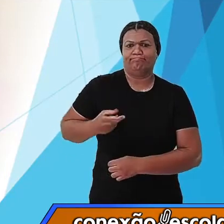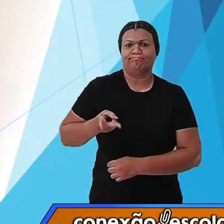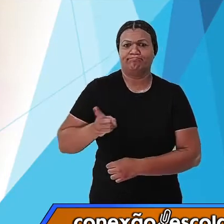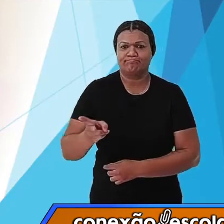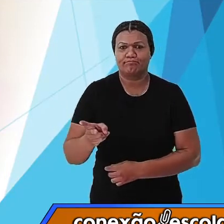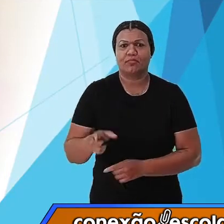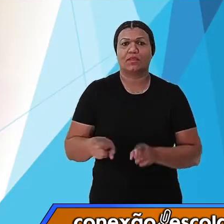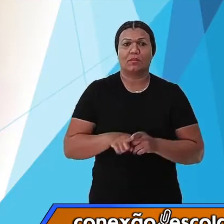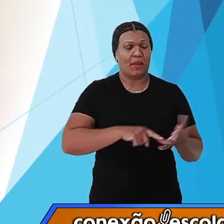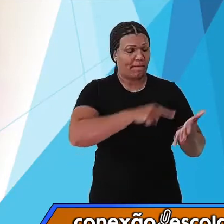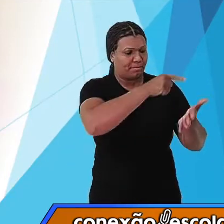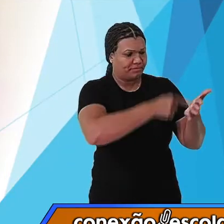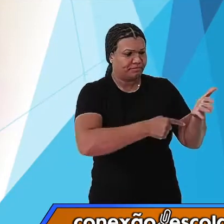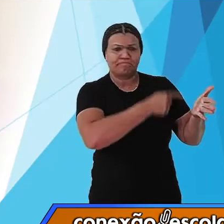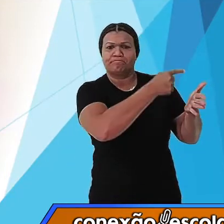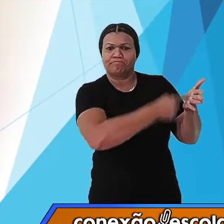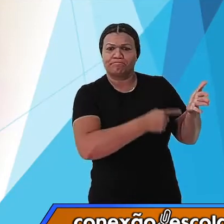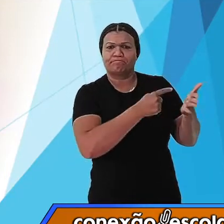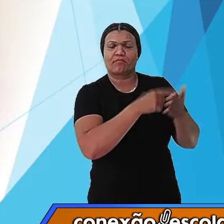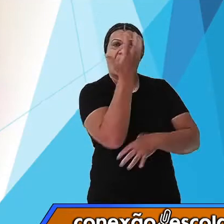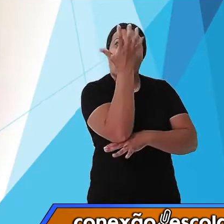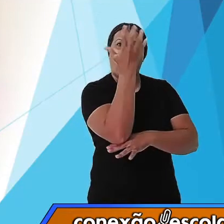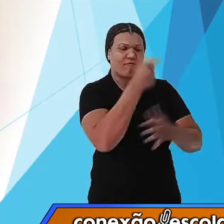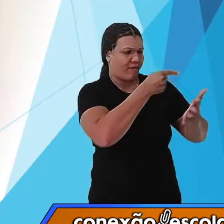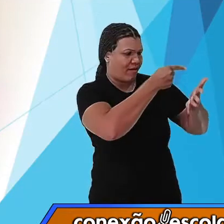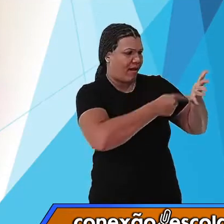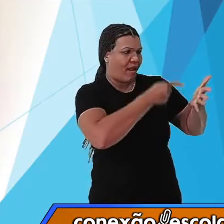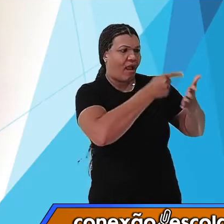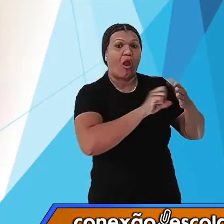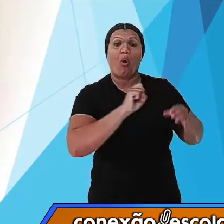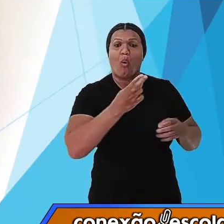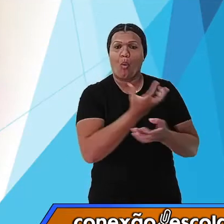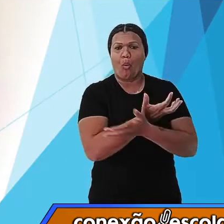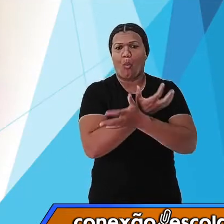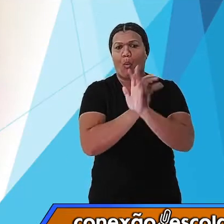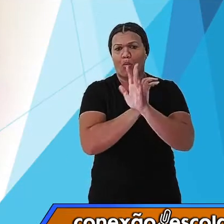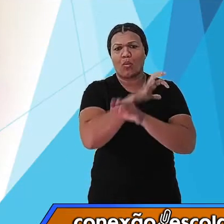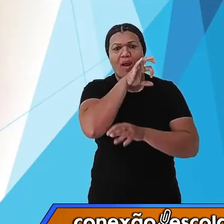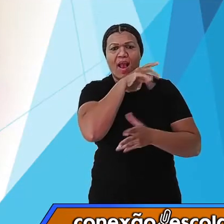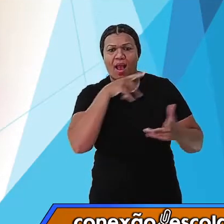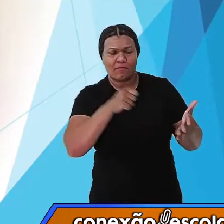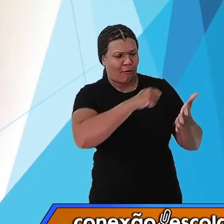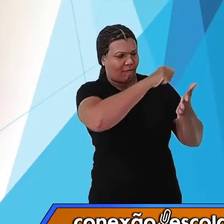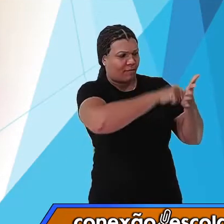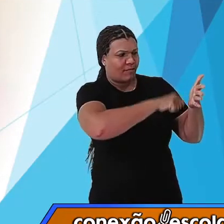traços marcados em galhos de árvores ou ossos de animais.